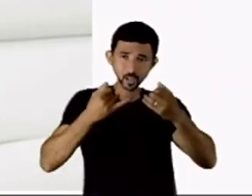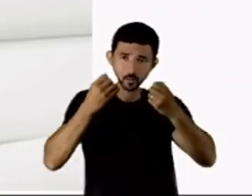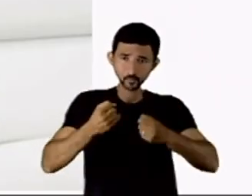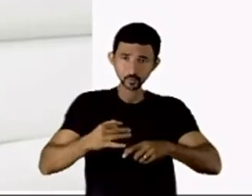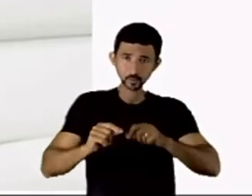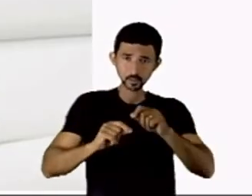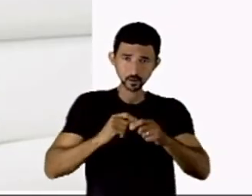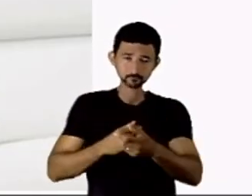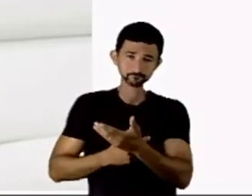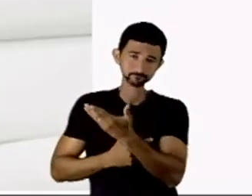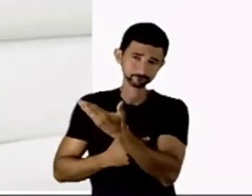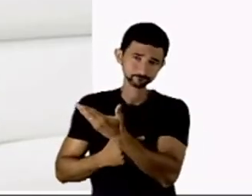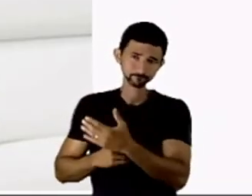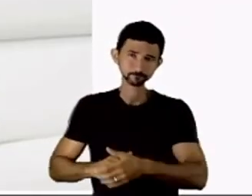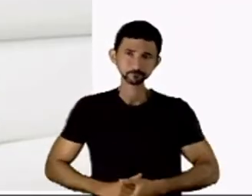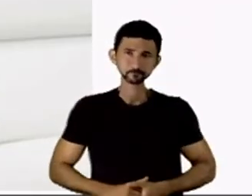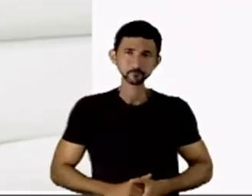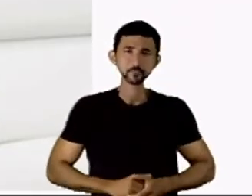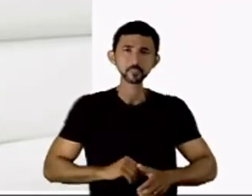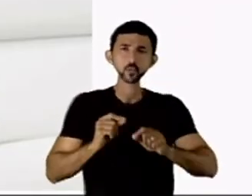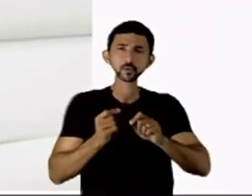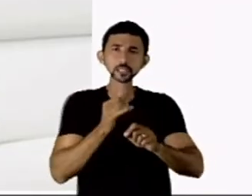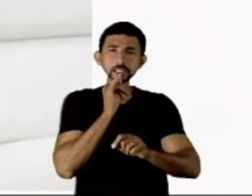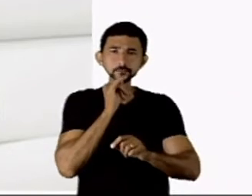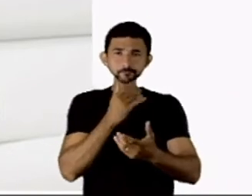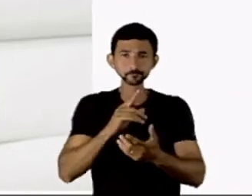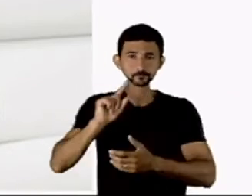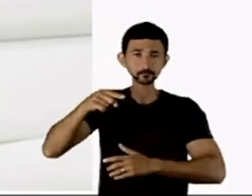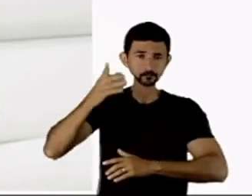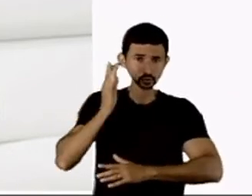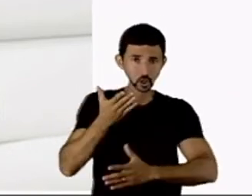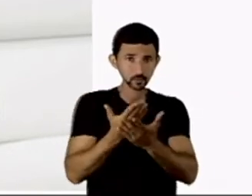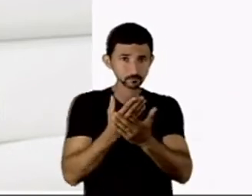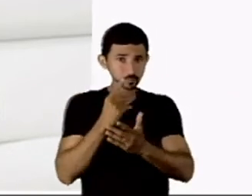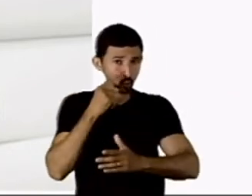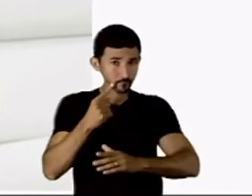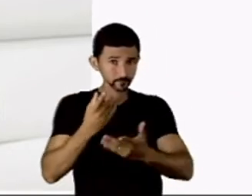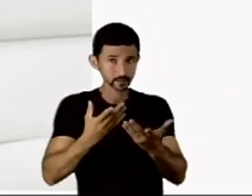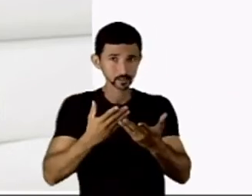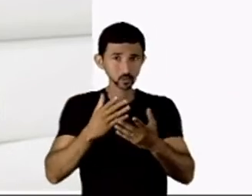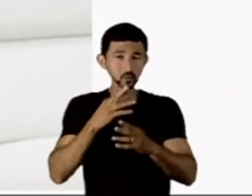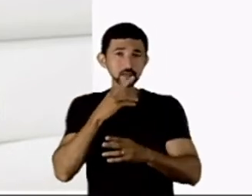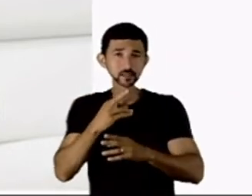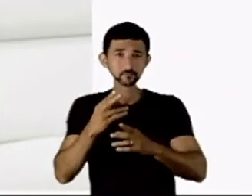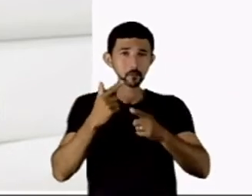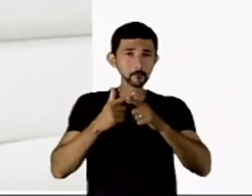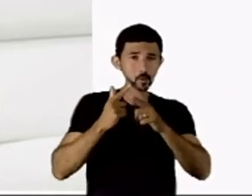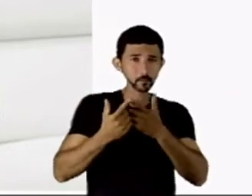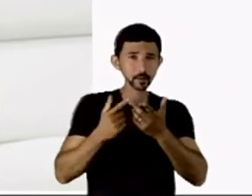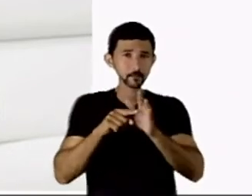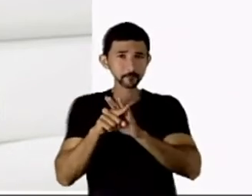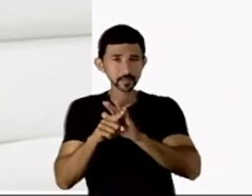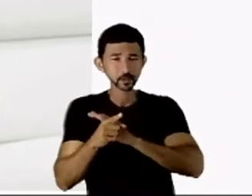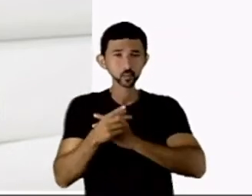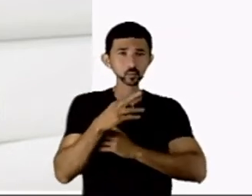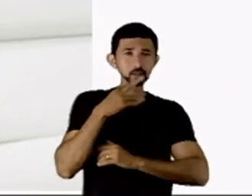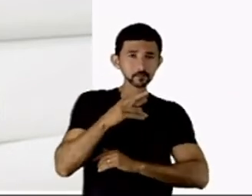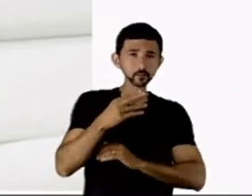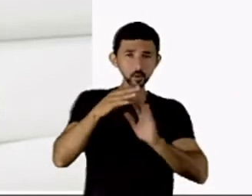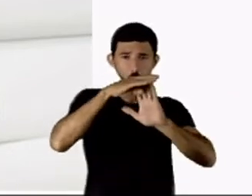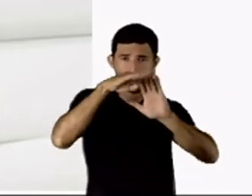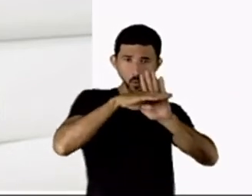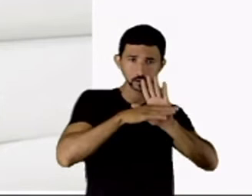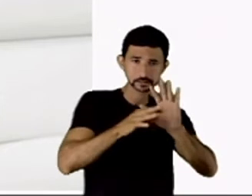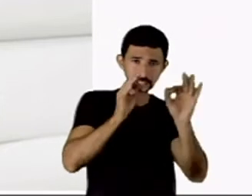pouco sobre isso, tá? Então, depois que vocês viram as soluções dos problemas organizados